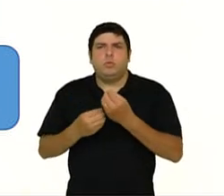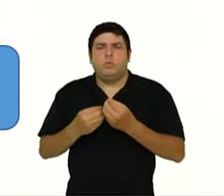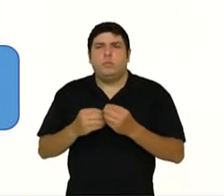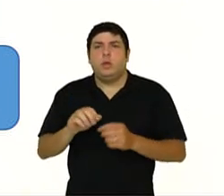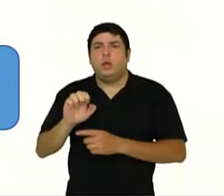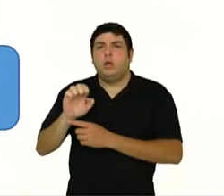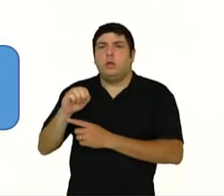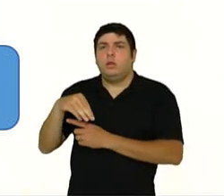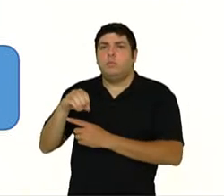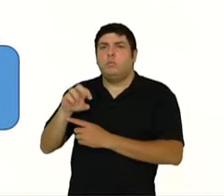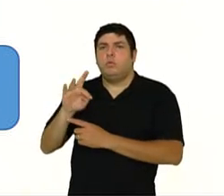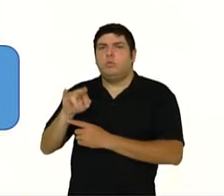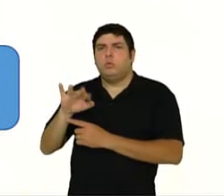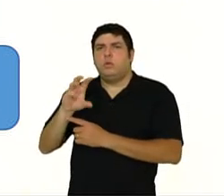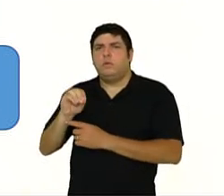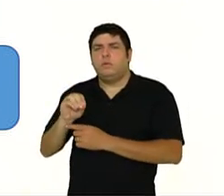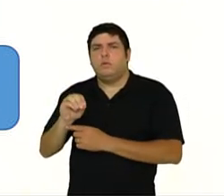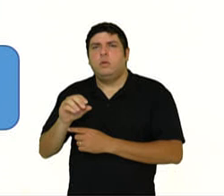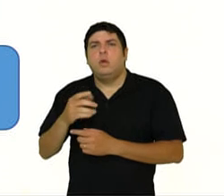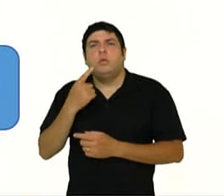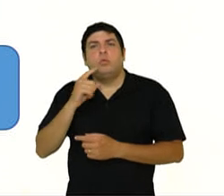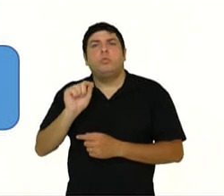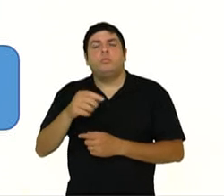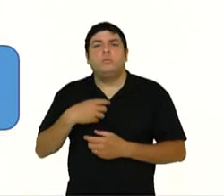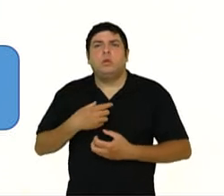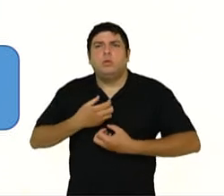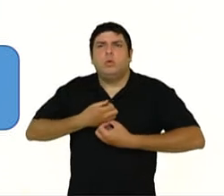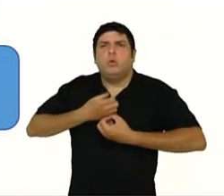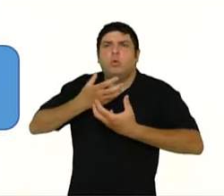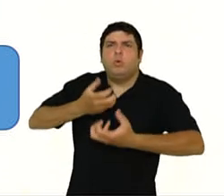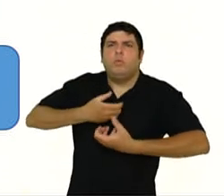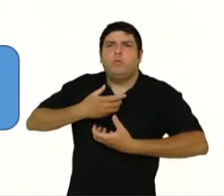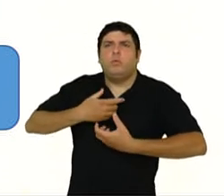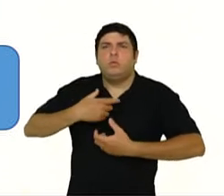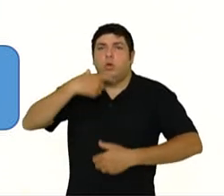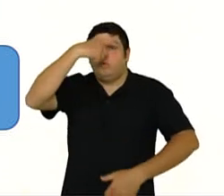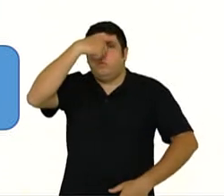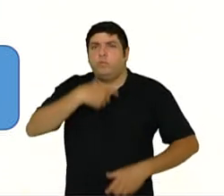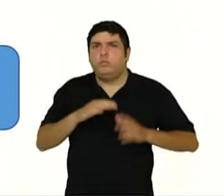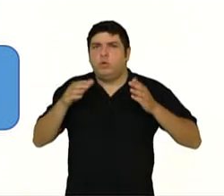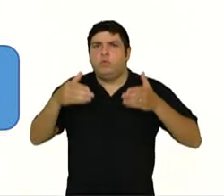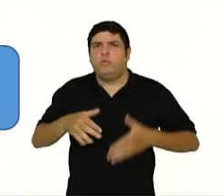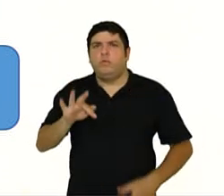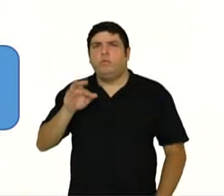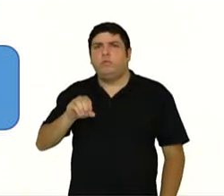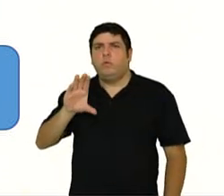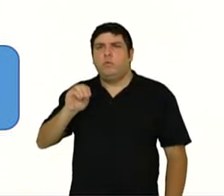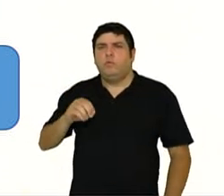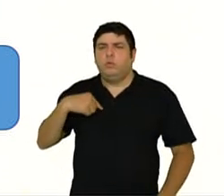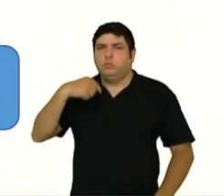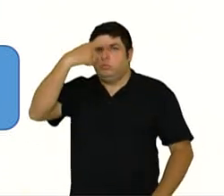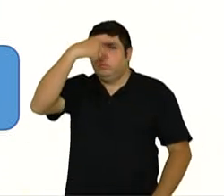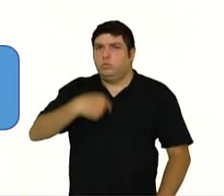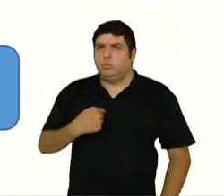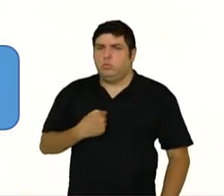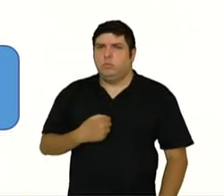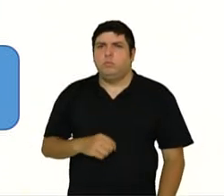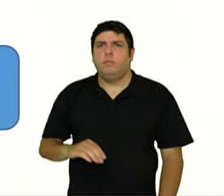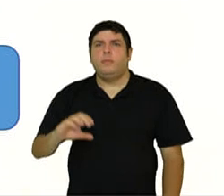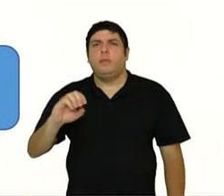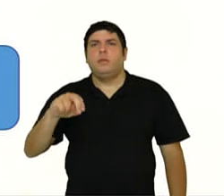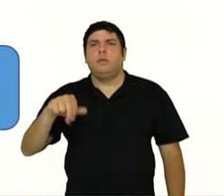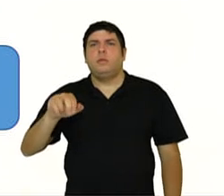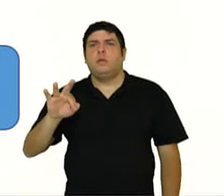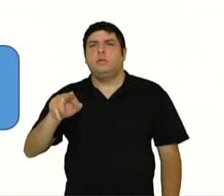é quando eu falo e coloco, né? O foco sou eu, a pessoa que fala, tá? A função conativa é